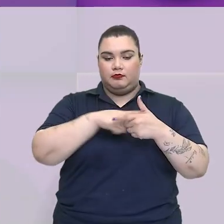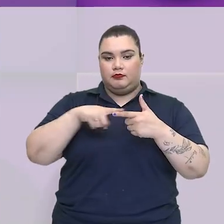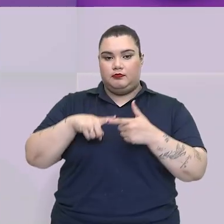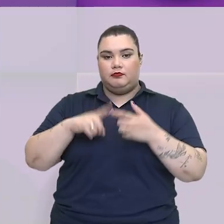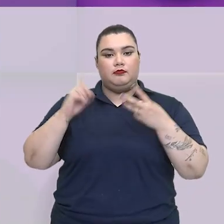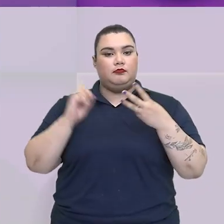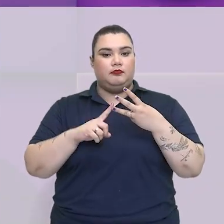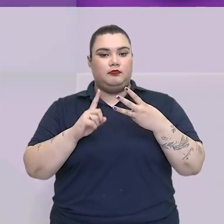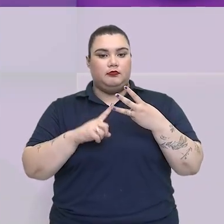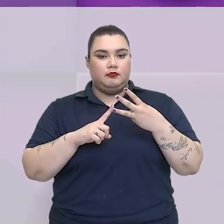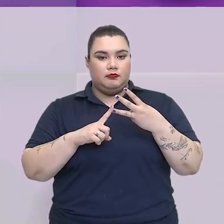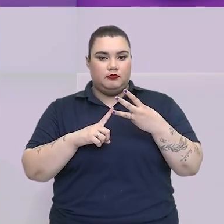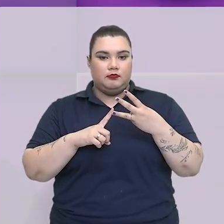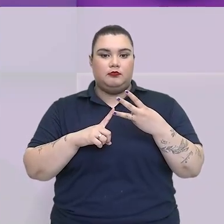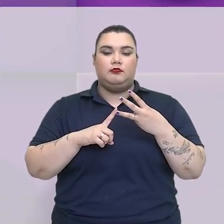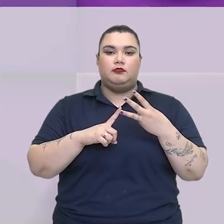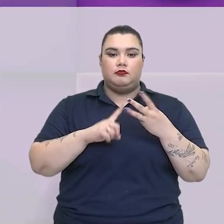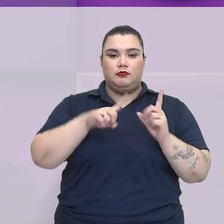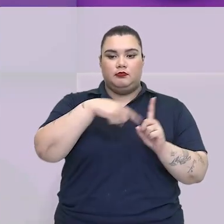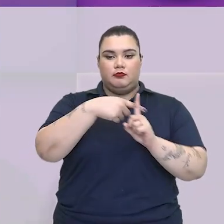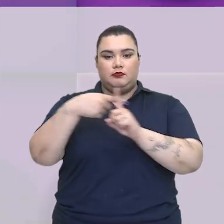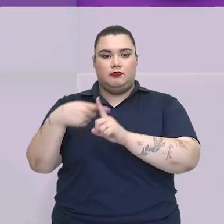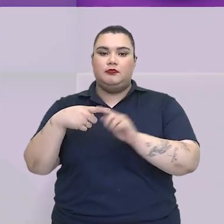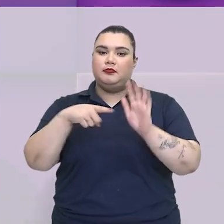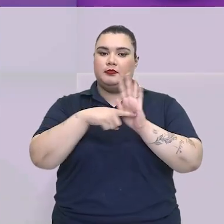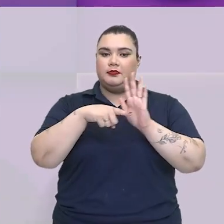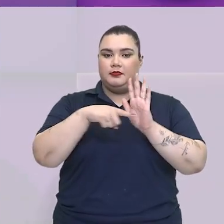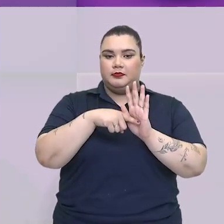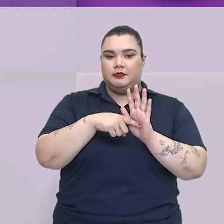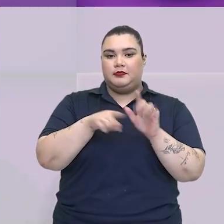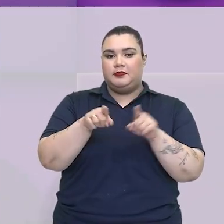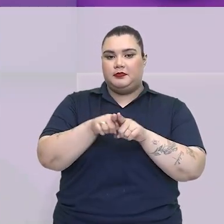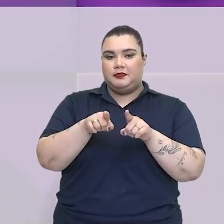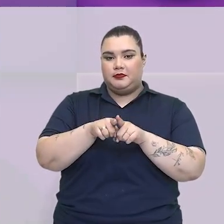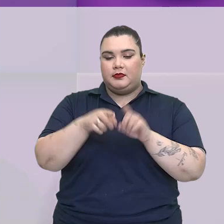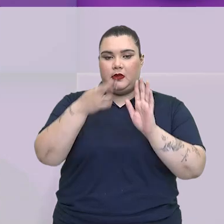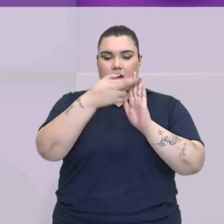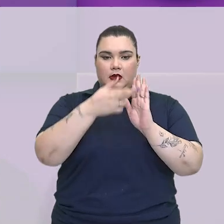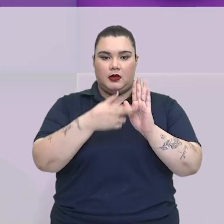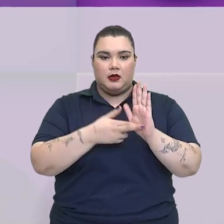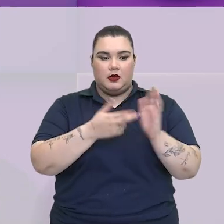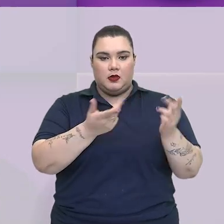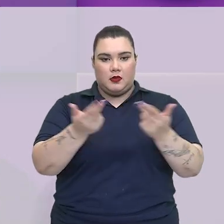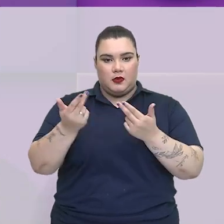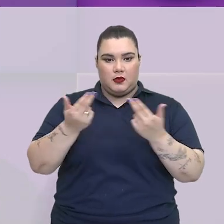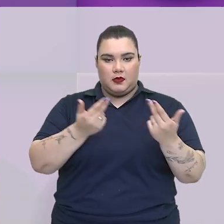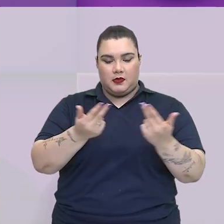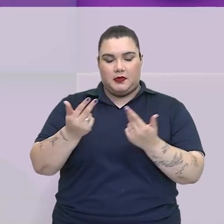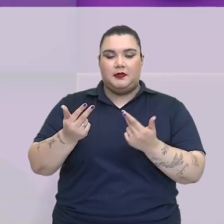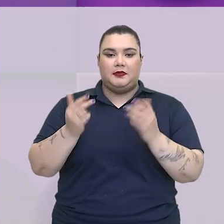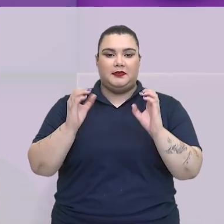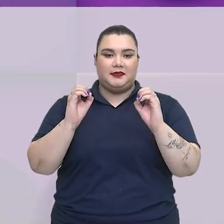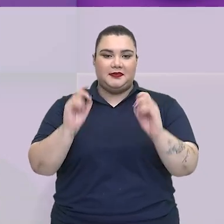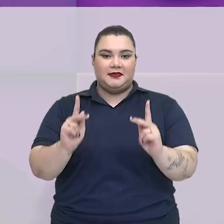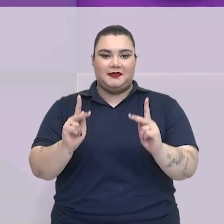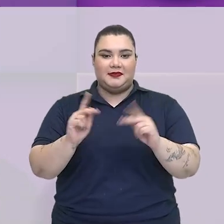multiplicações e divisões, e por último, adição e subtração, sempre na medida que vão aparecendo da esquerda